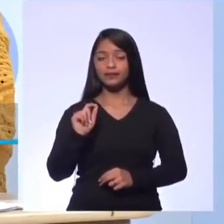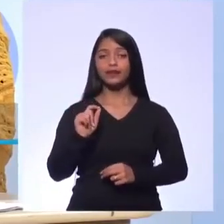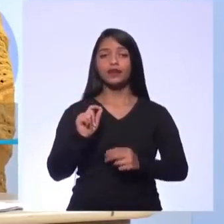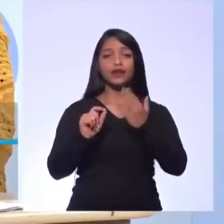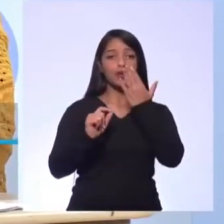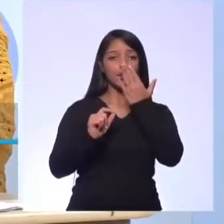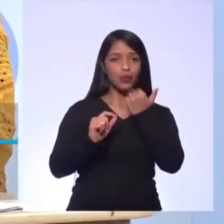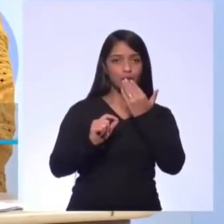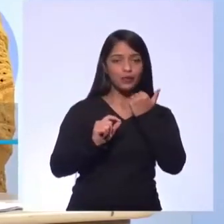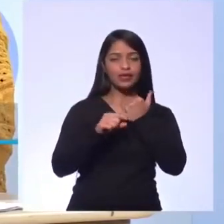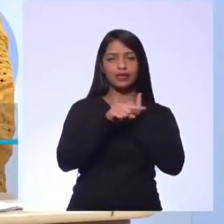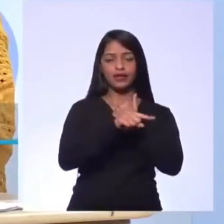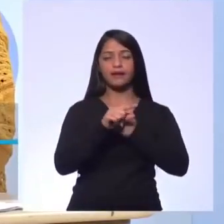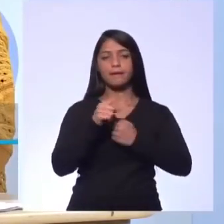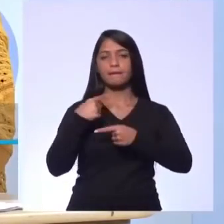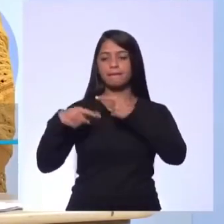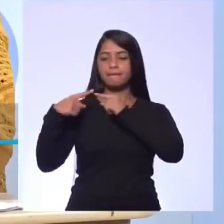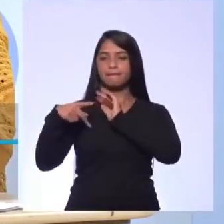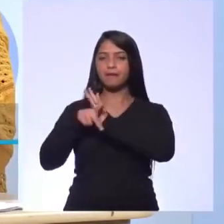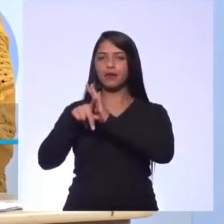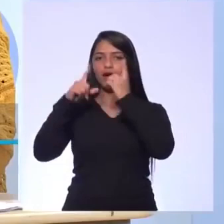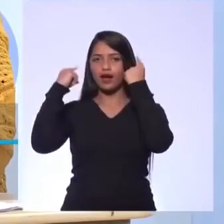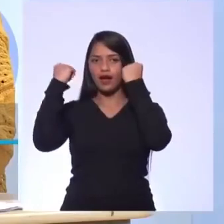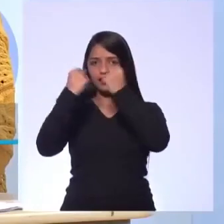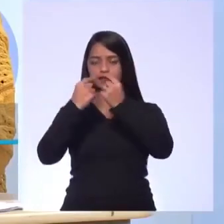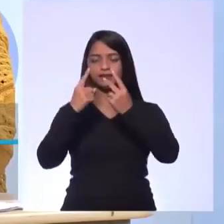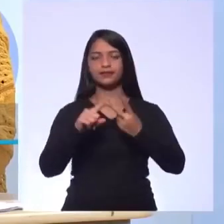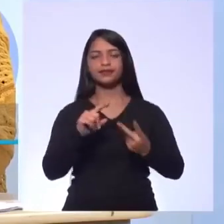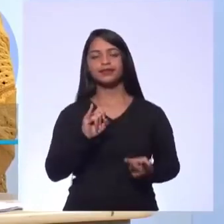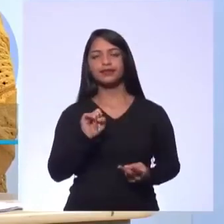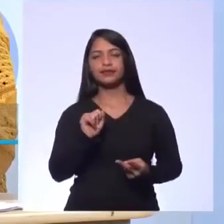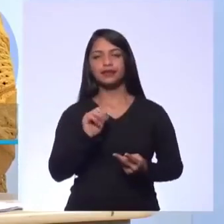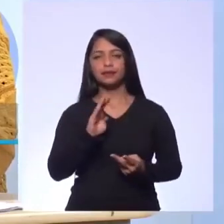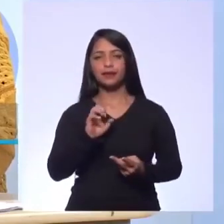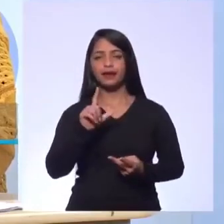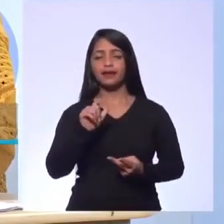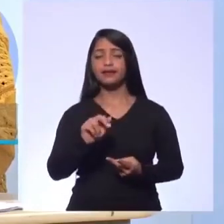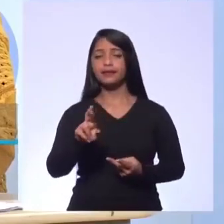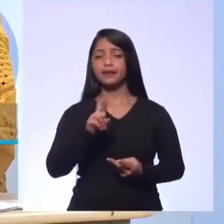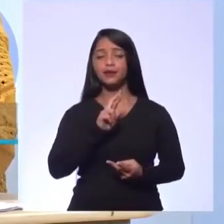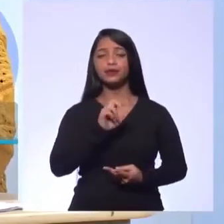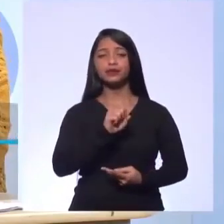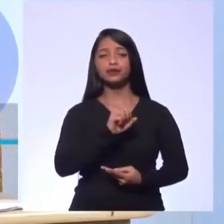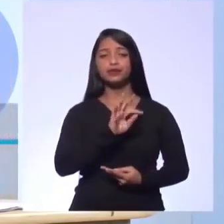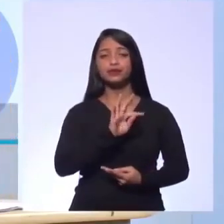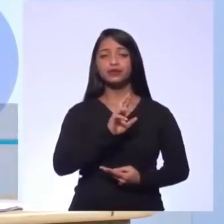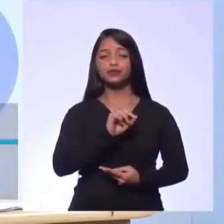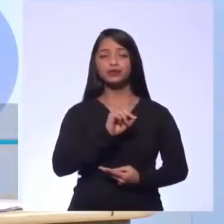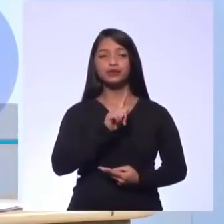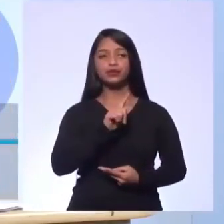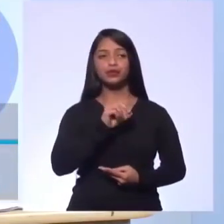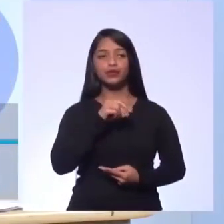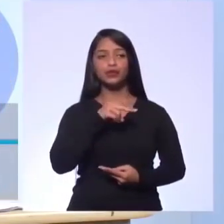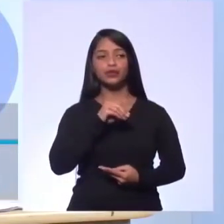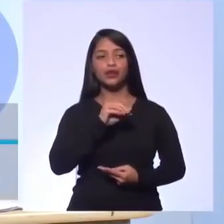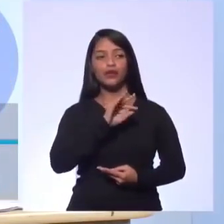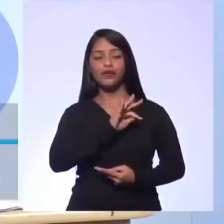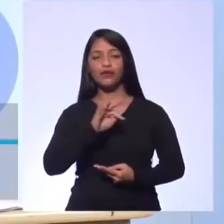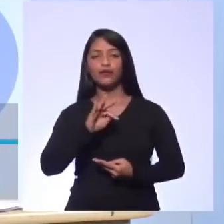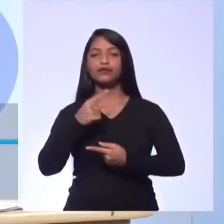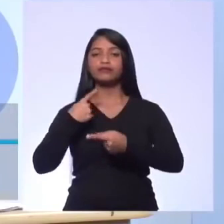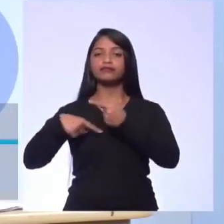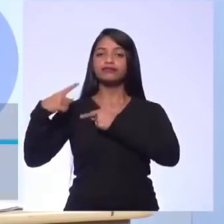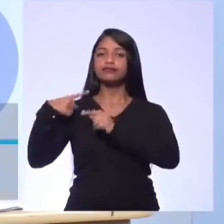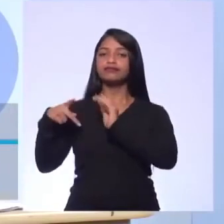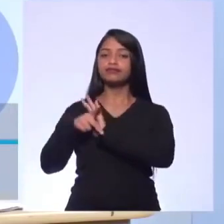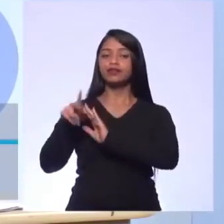dish. A Isabela, Stroganoff is a Russian dish. Let me see.